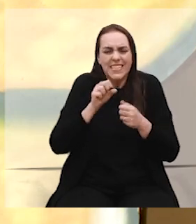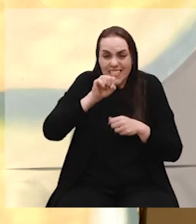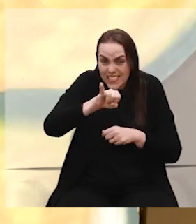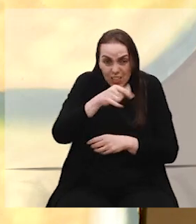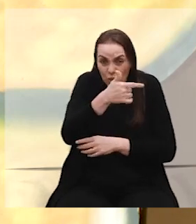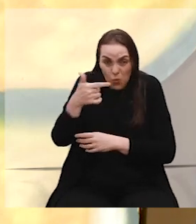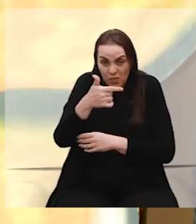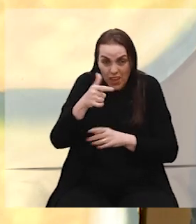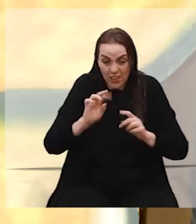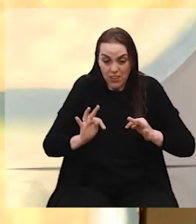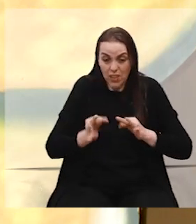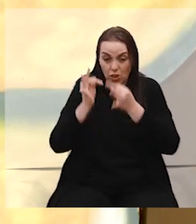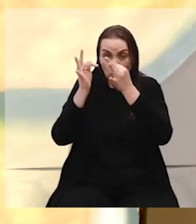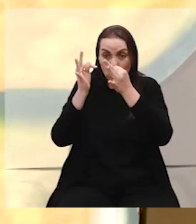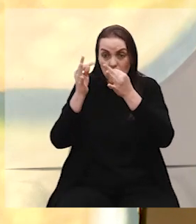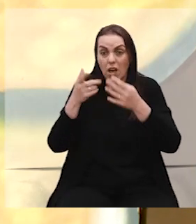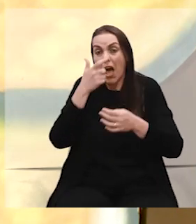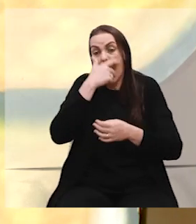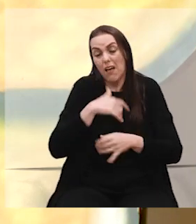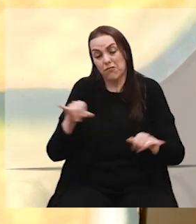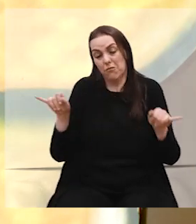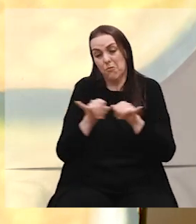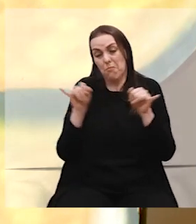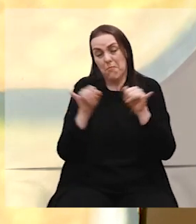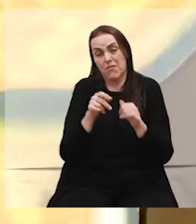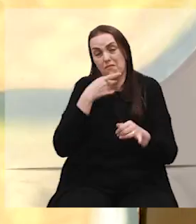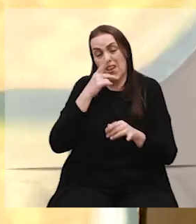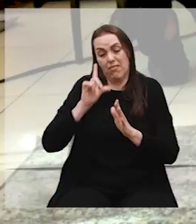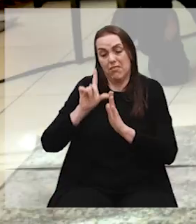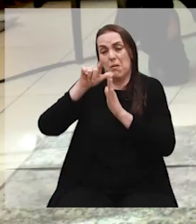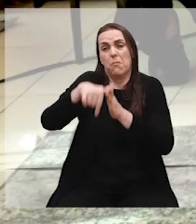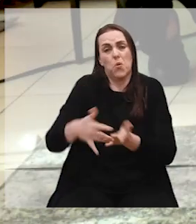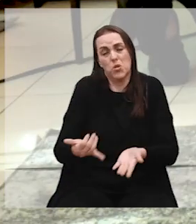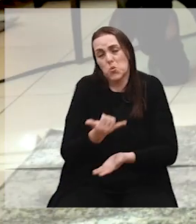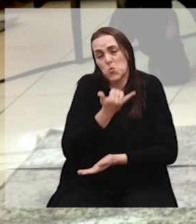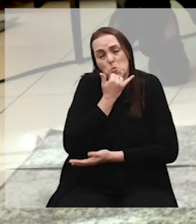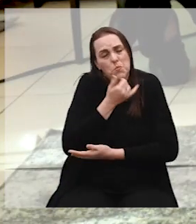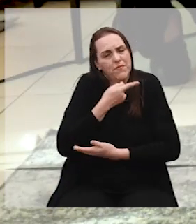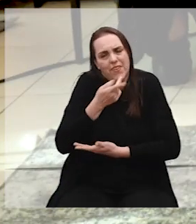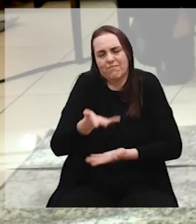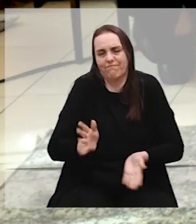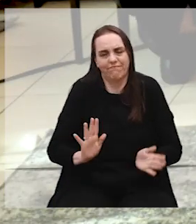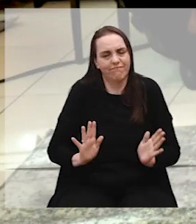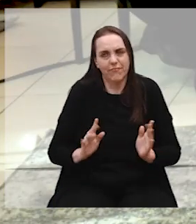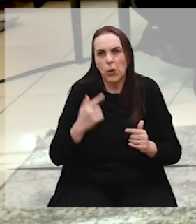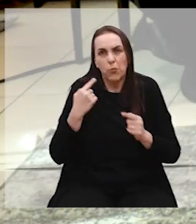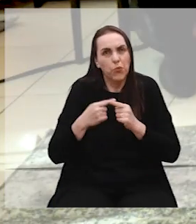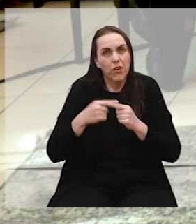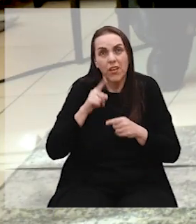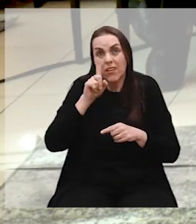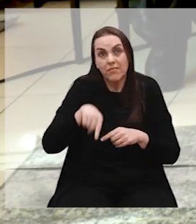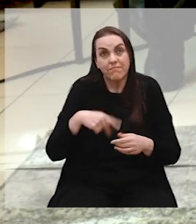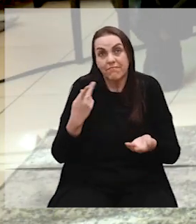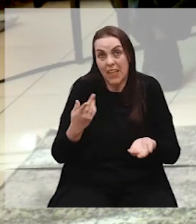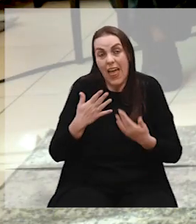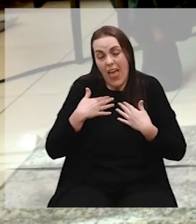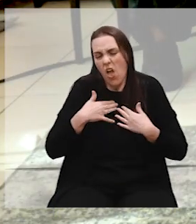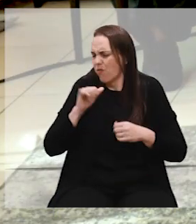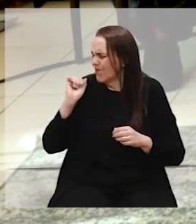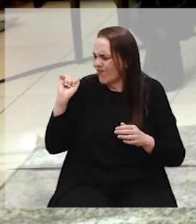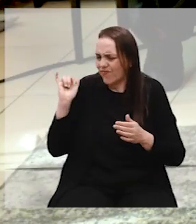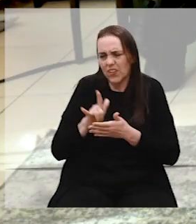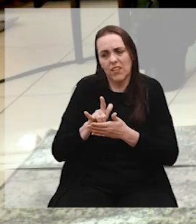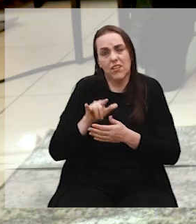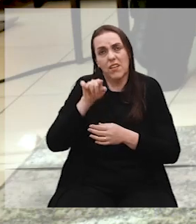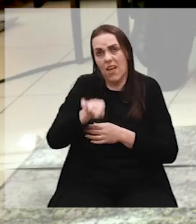sem essa tecnologia não haveria, eu acho até uma bobagem o que veio depois, desculpa dizer, porque eu